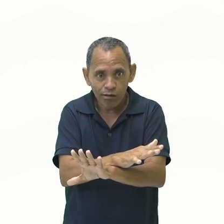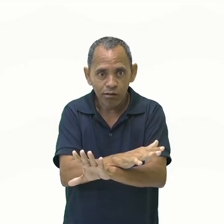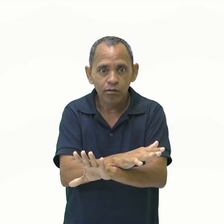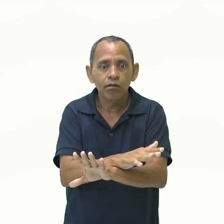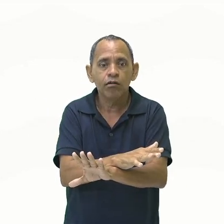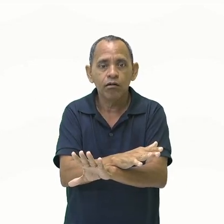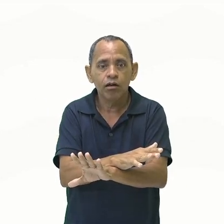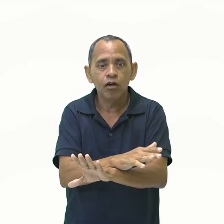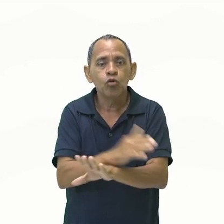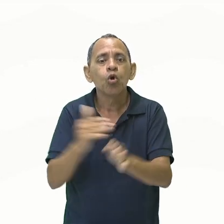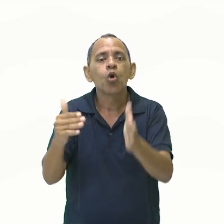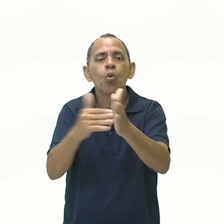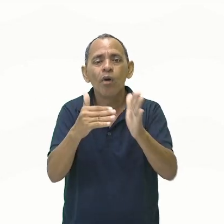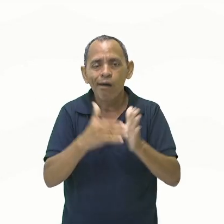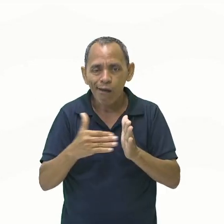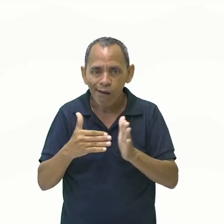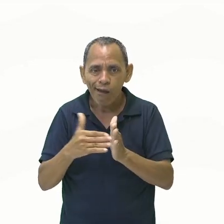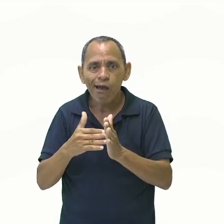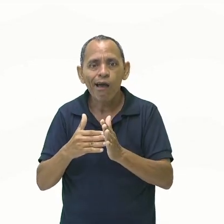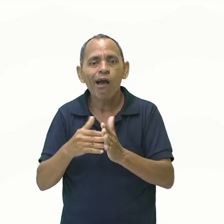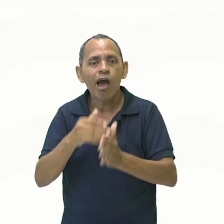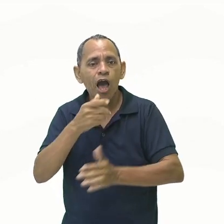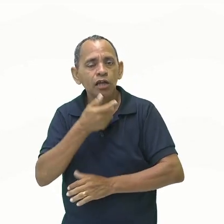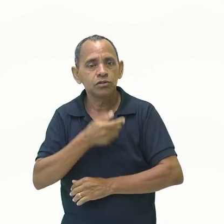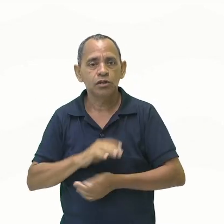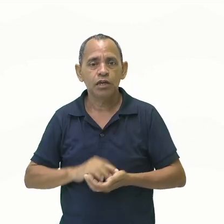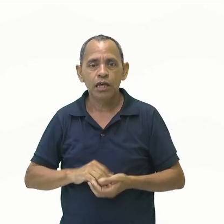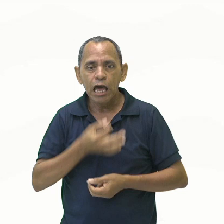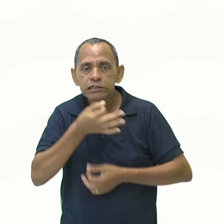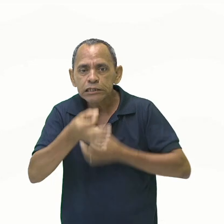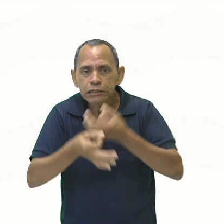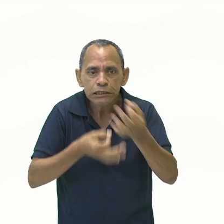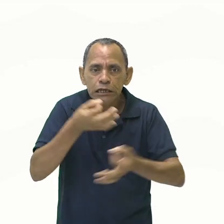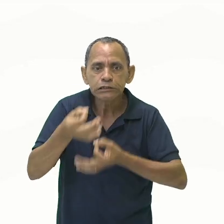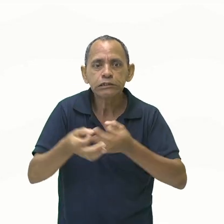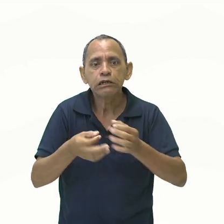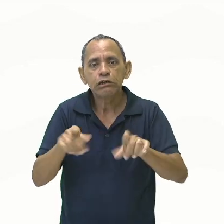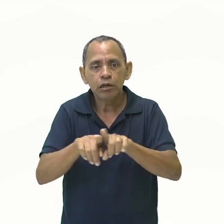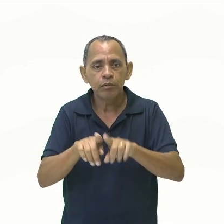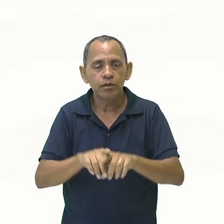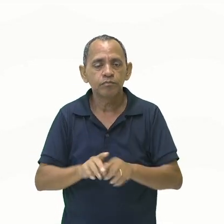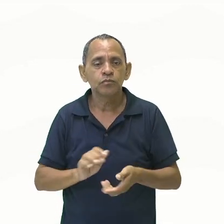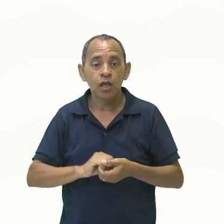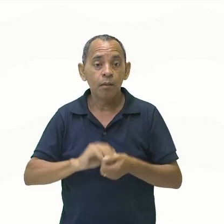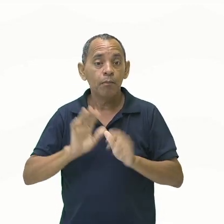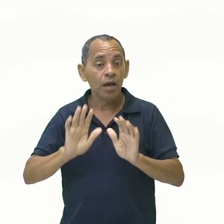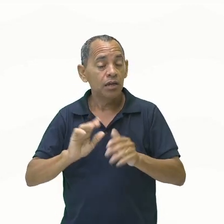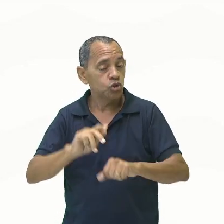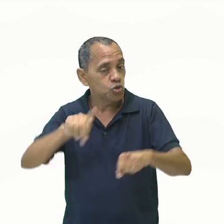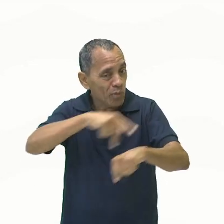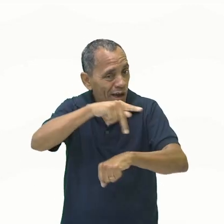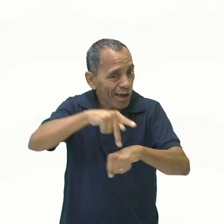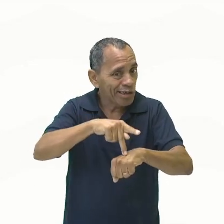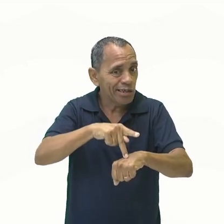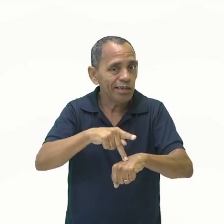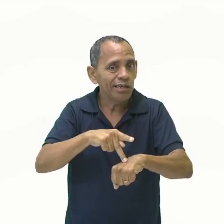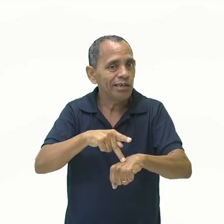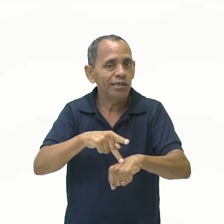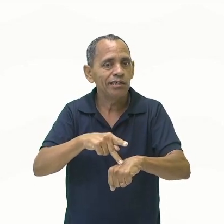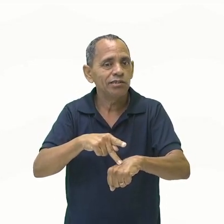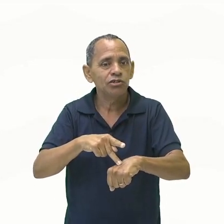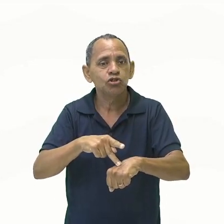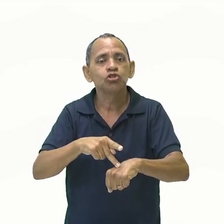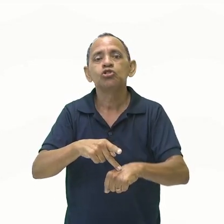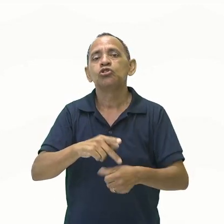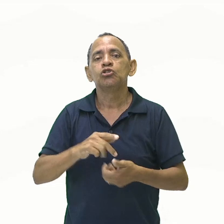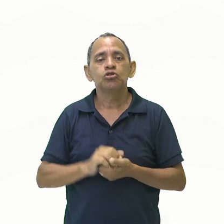restrito à declaração. E os países, de fato, não tiveram nenhuma obrigação muito mais forte, né, no que diz respeito ao